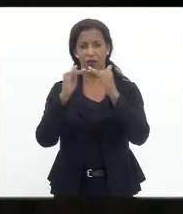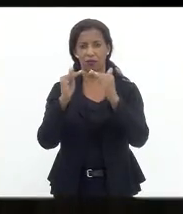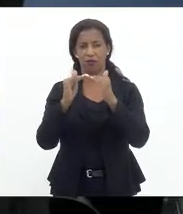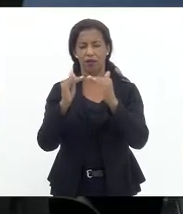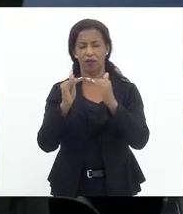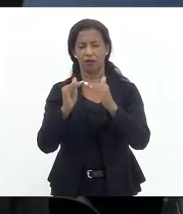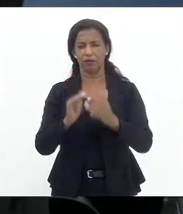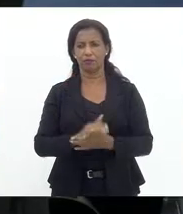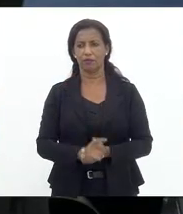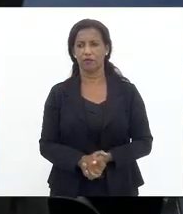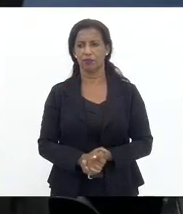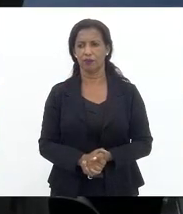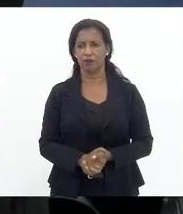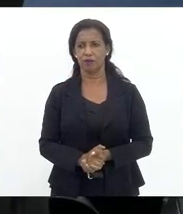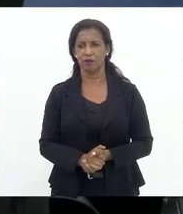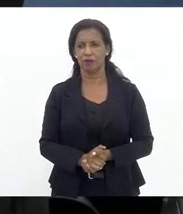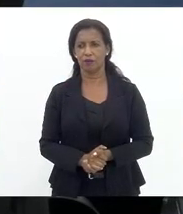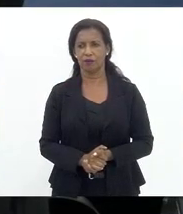favorável.